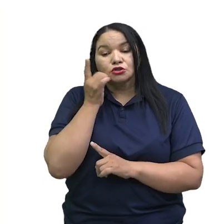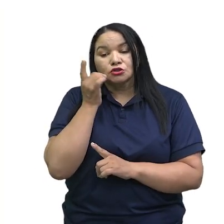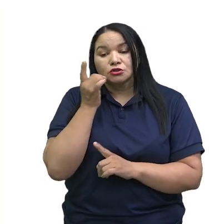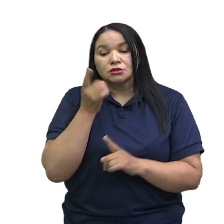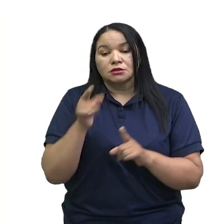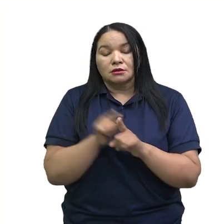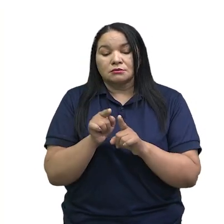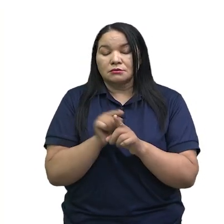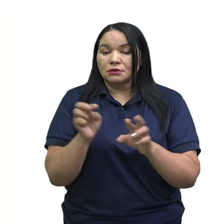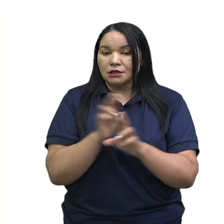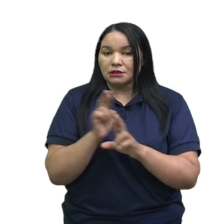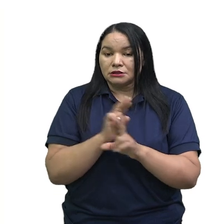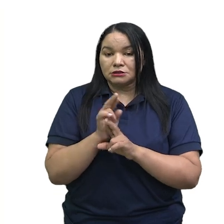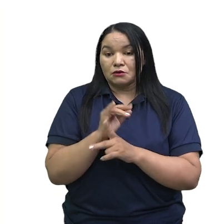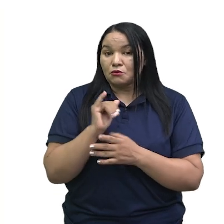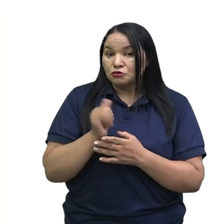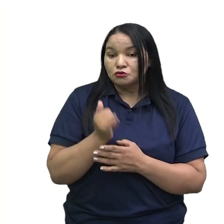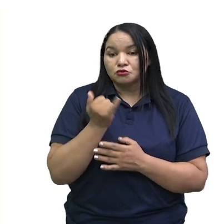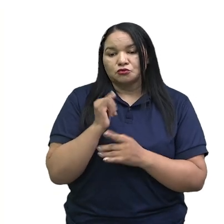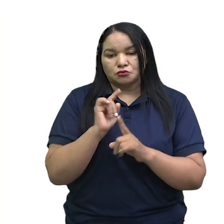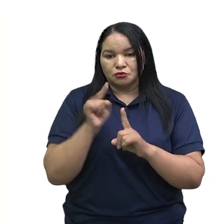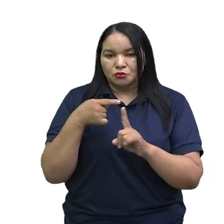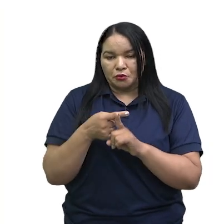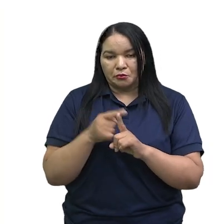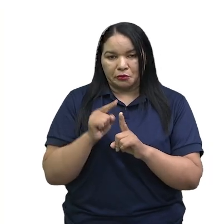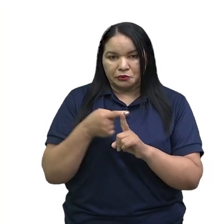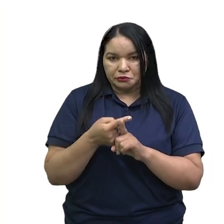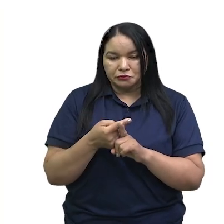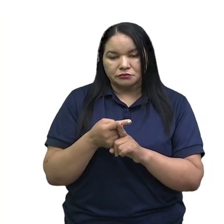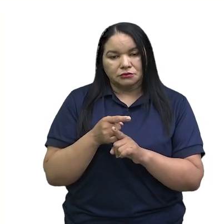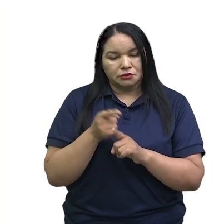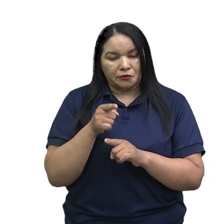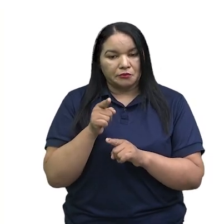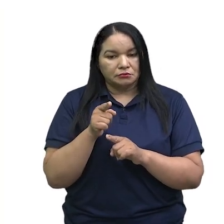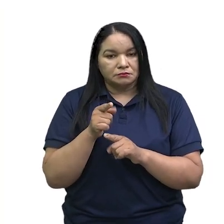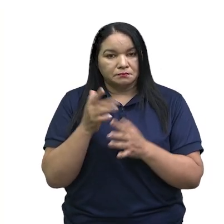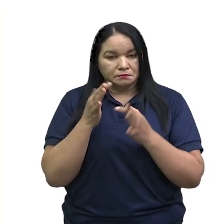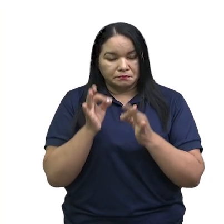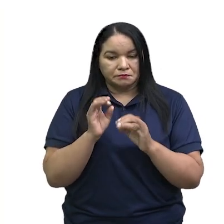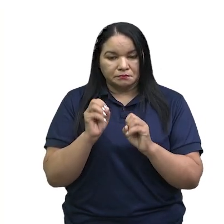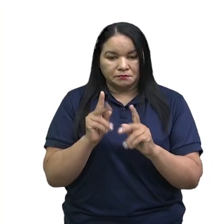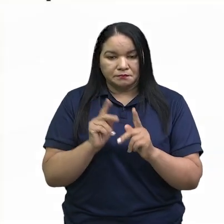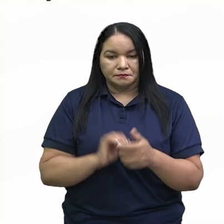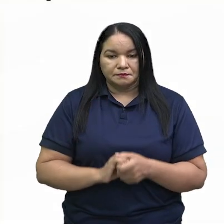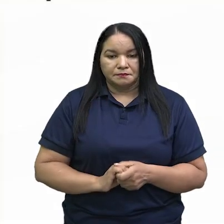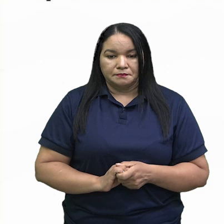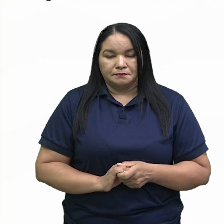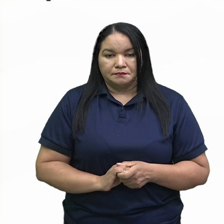em relação a juros compostos, tá? Então, muito cuidado com isso, ok, pessoal?